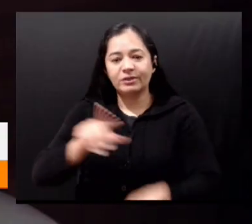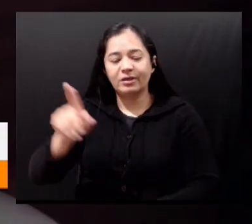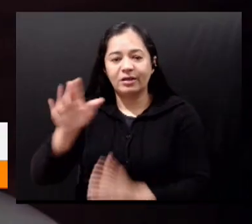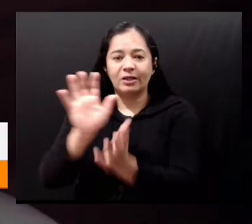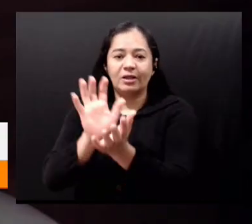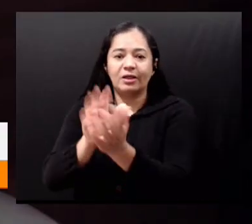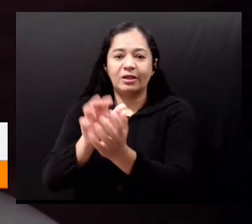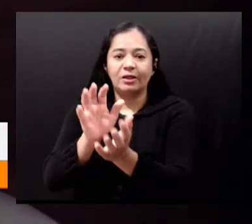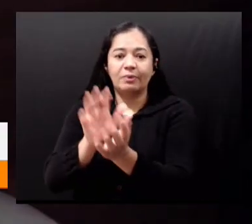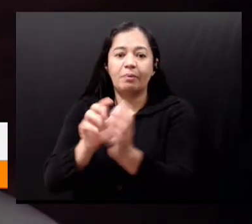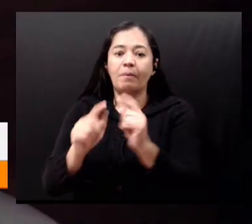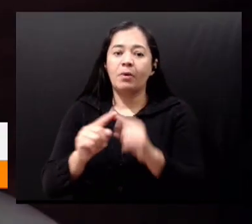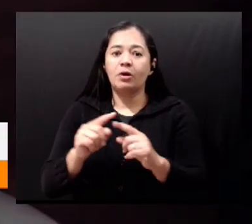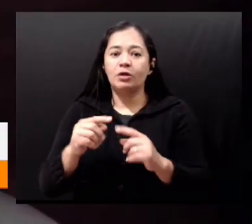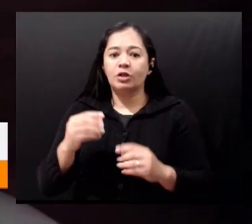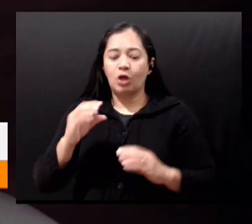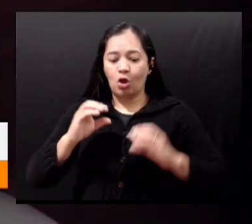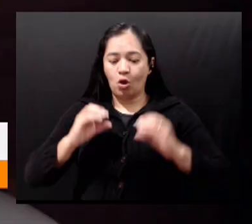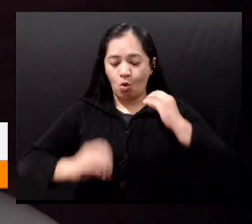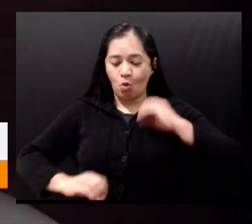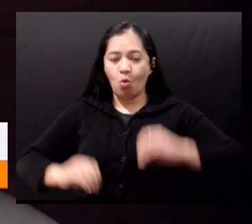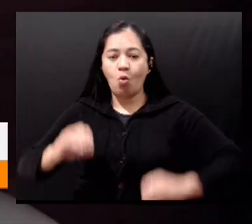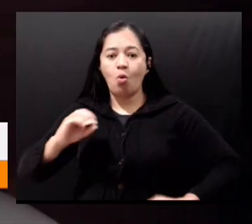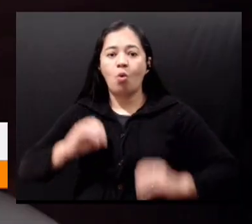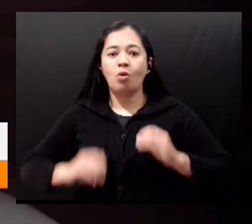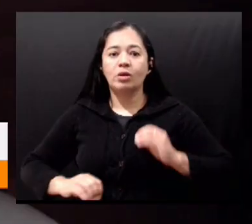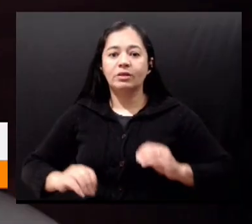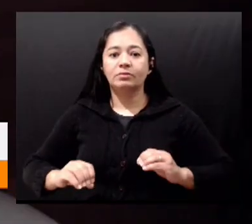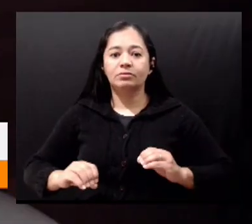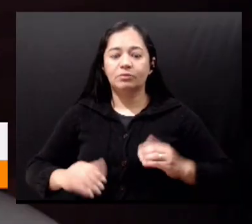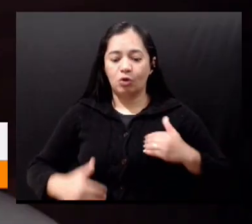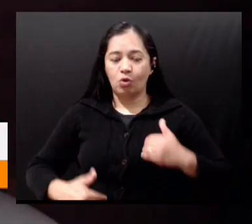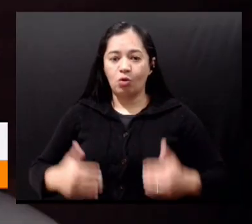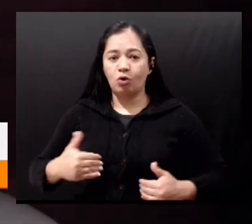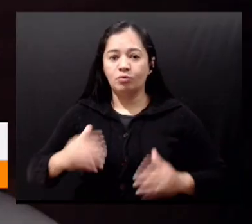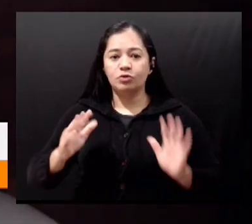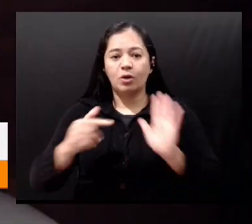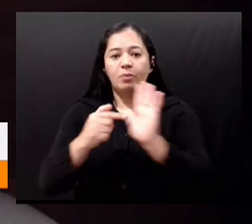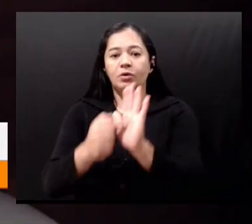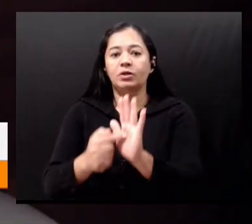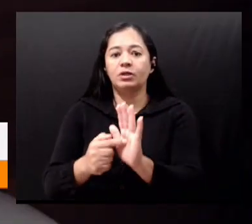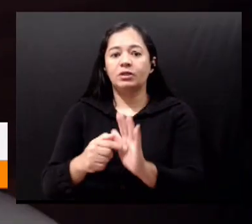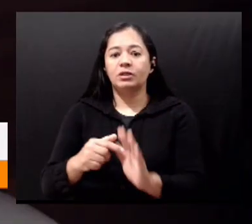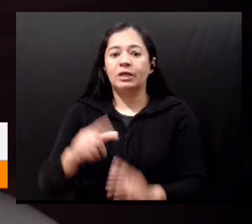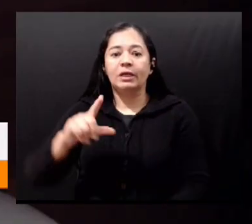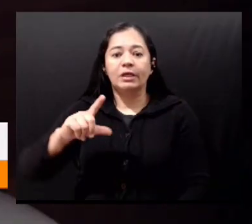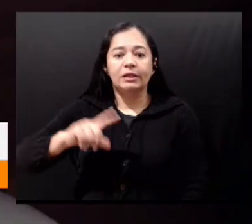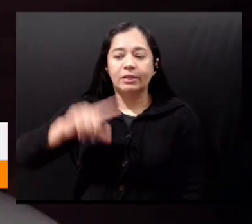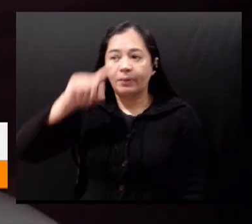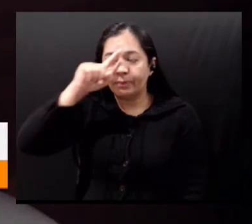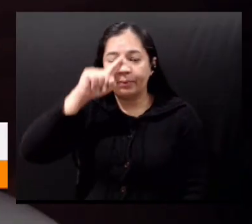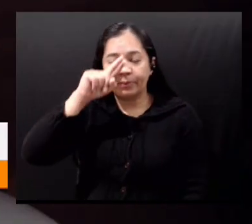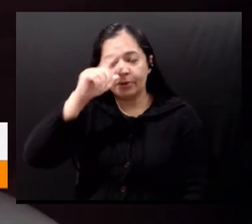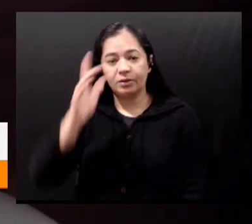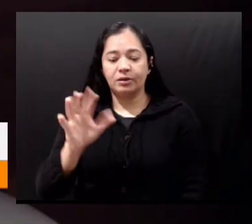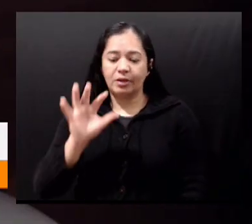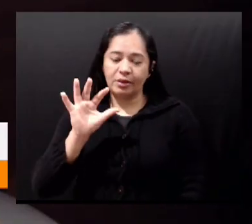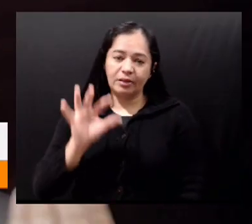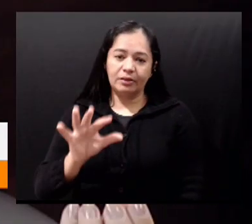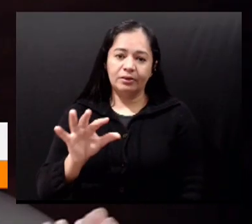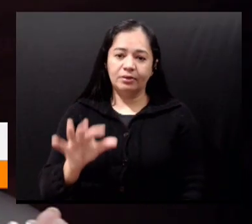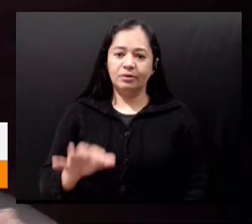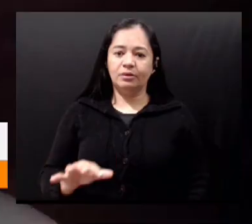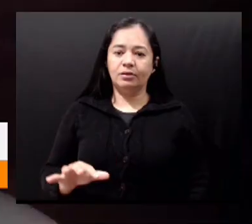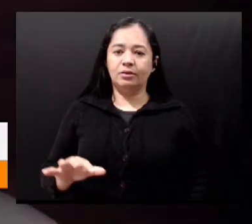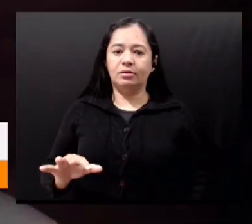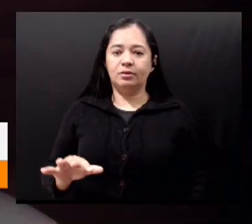fisiologicamente, né, o corpo deles estava dando um sinal que havia um grande perigo ali. Uhum. Então, essa é a grande questão. E